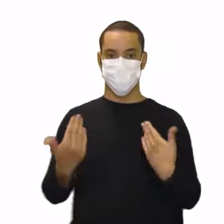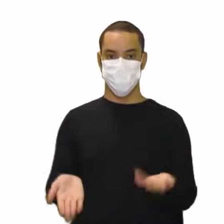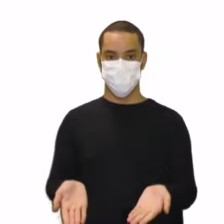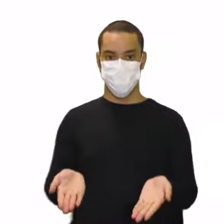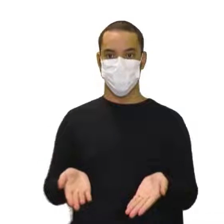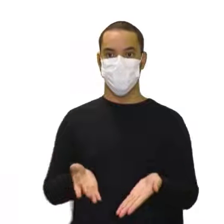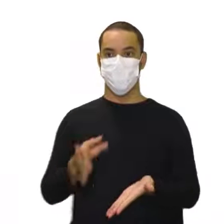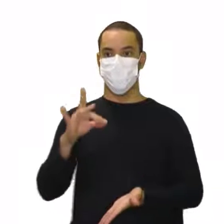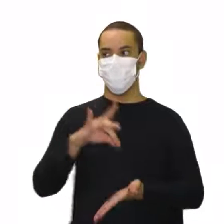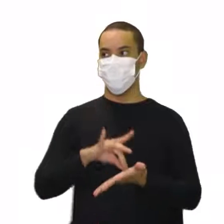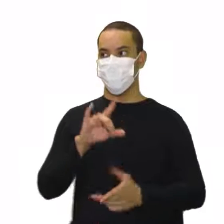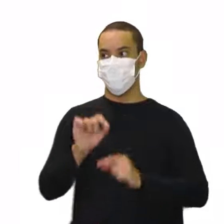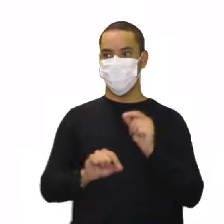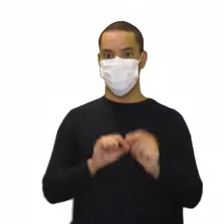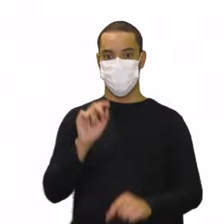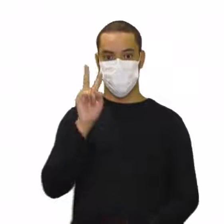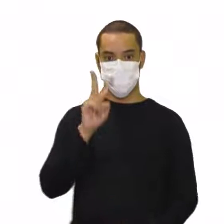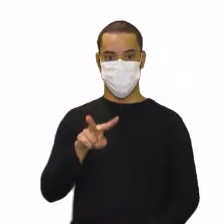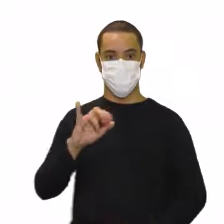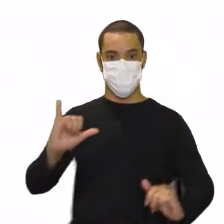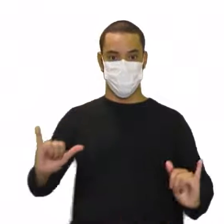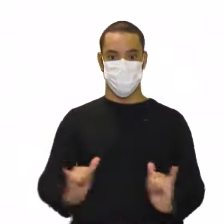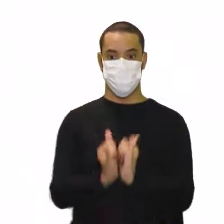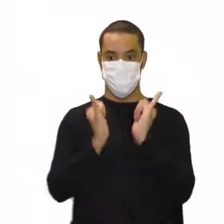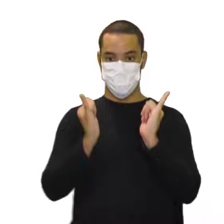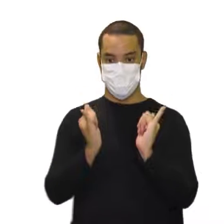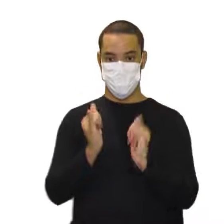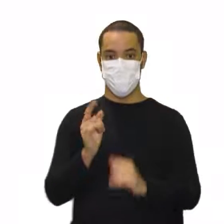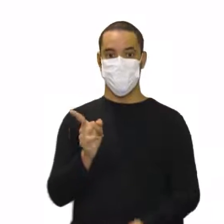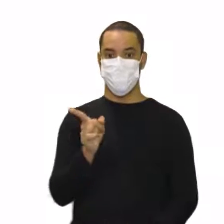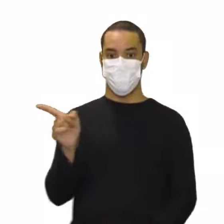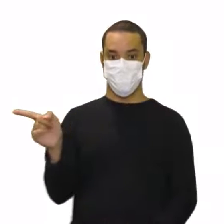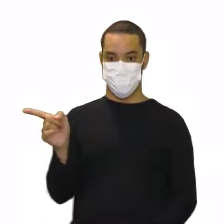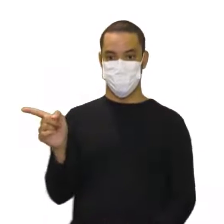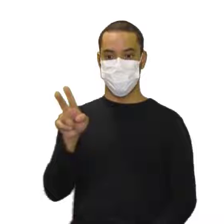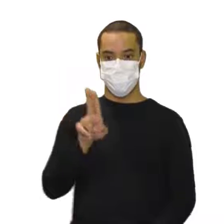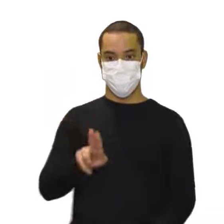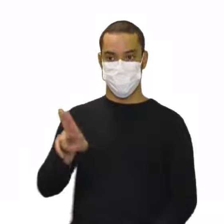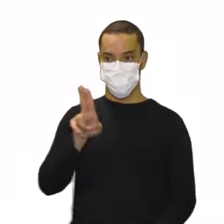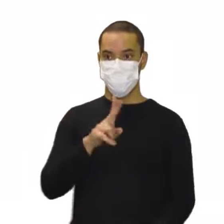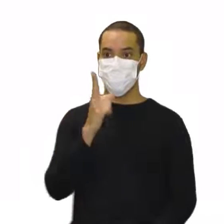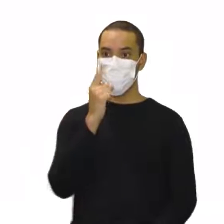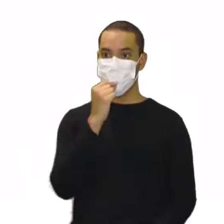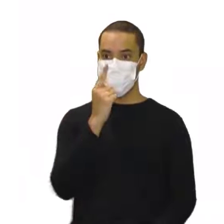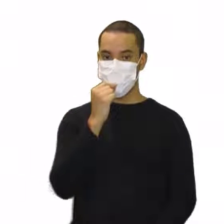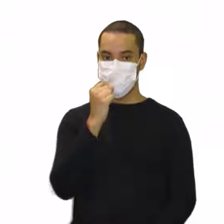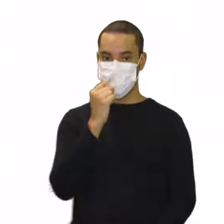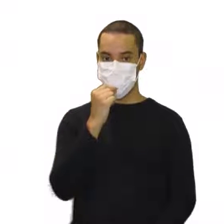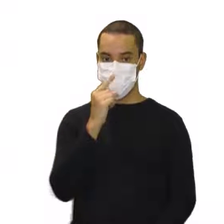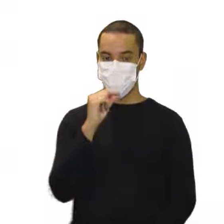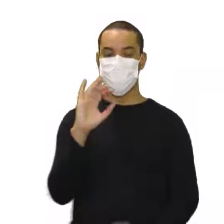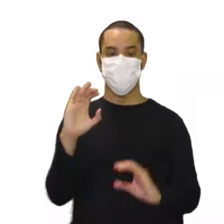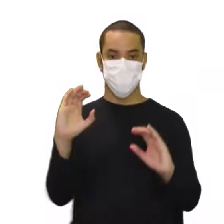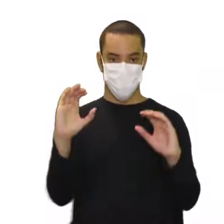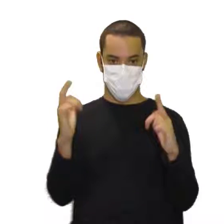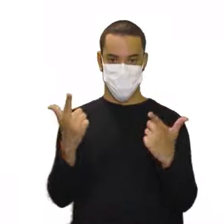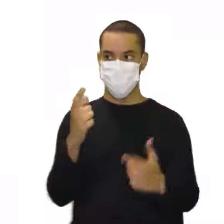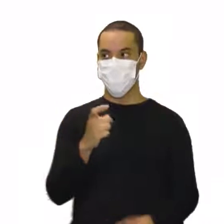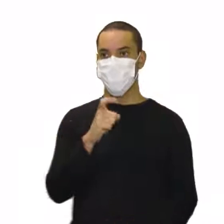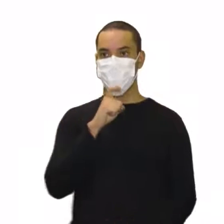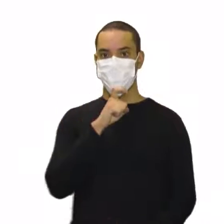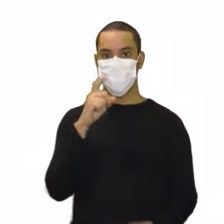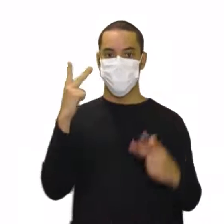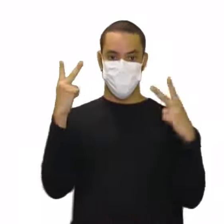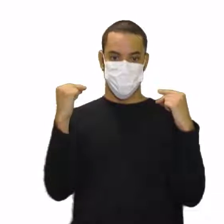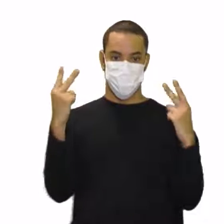que nós já vimos, né? Uma hidrelétrica. Aqui você utiliza a energia da queda de água, lógico, a energia aí é uma água fria normal,